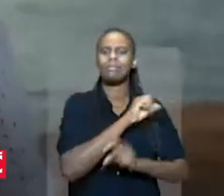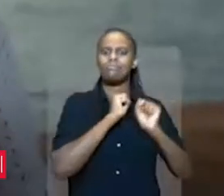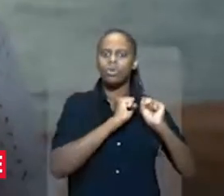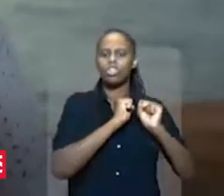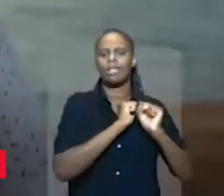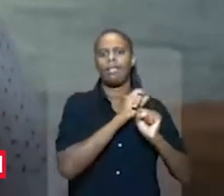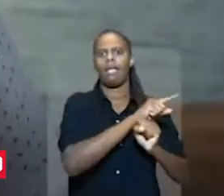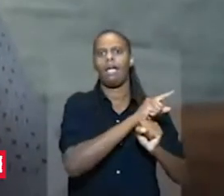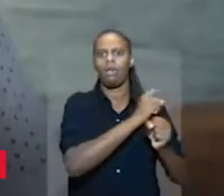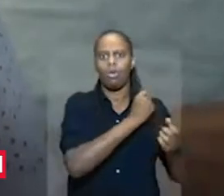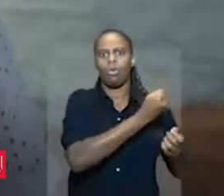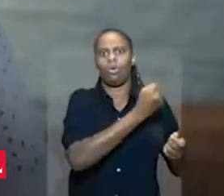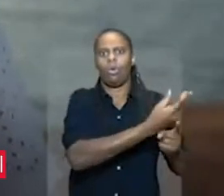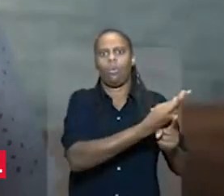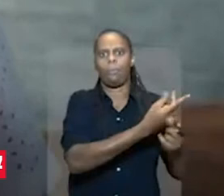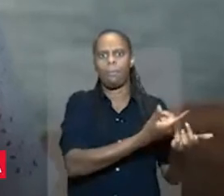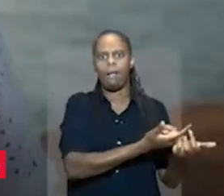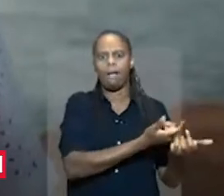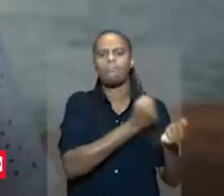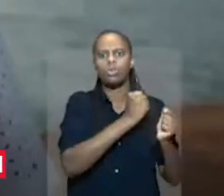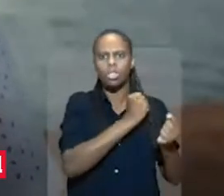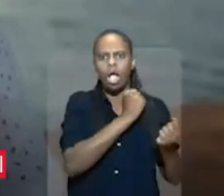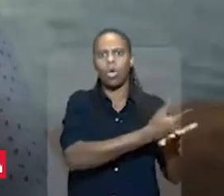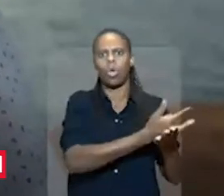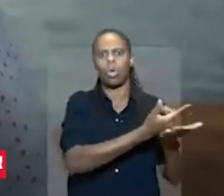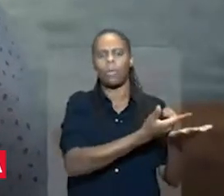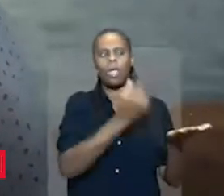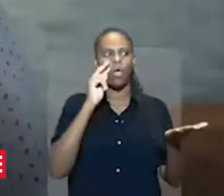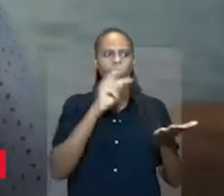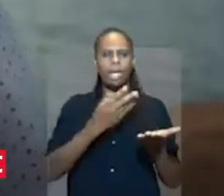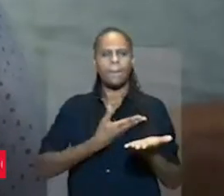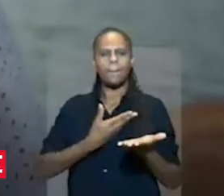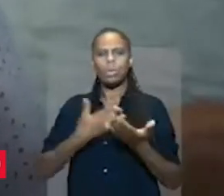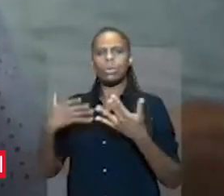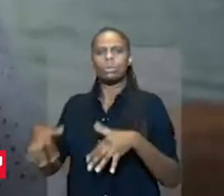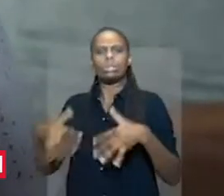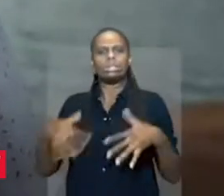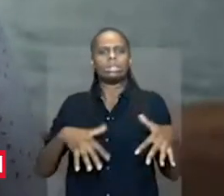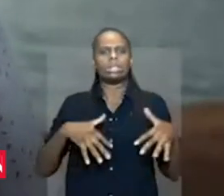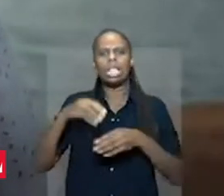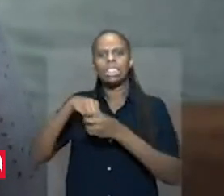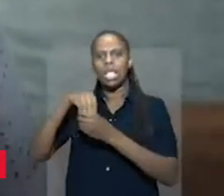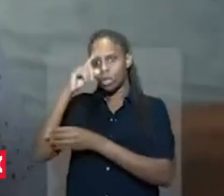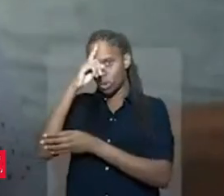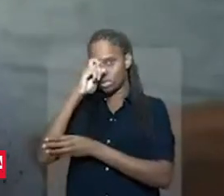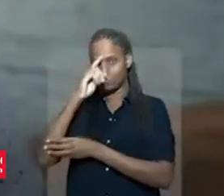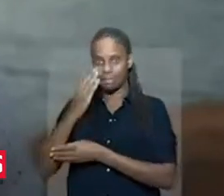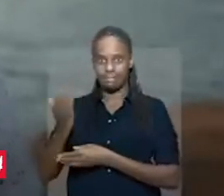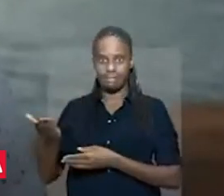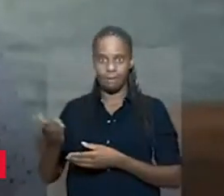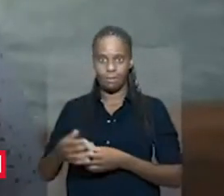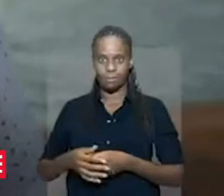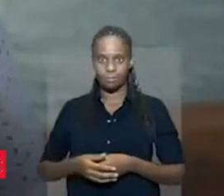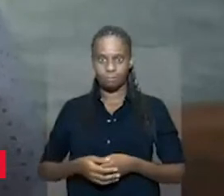vacina poderia ter sido comprada. Eu vi amigos desesperados no